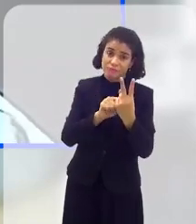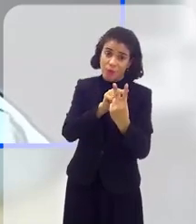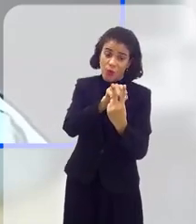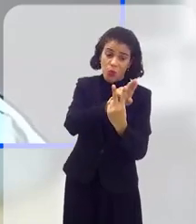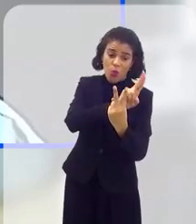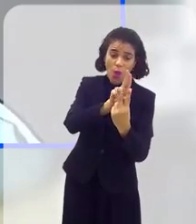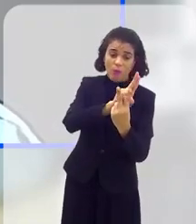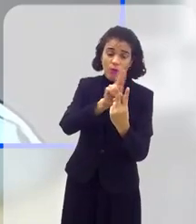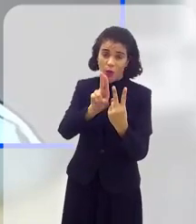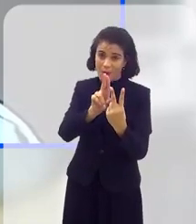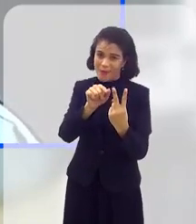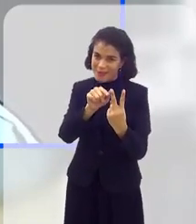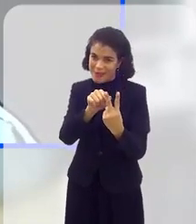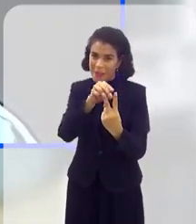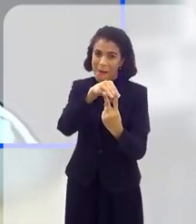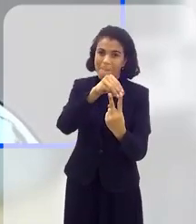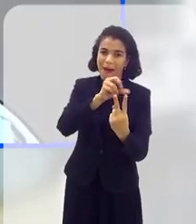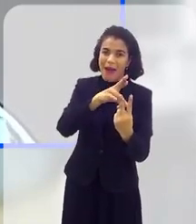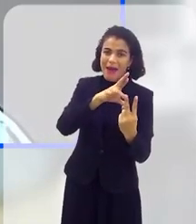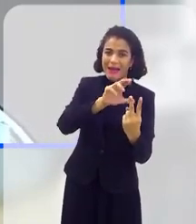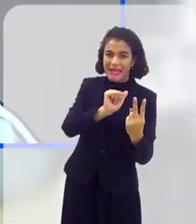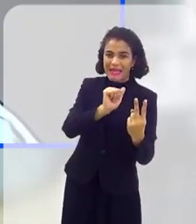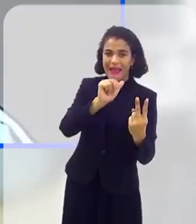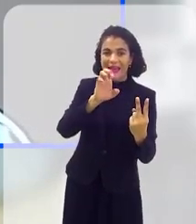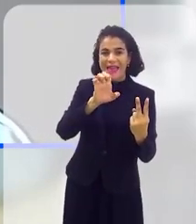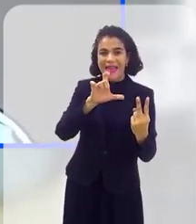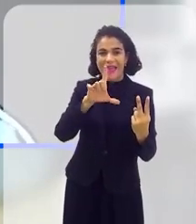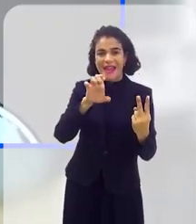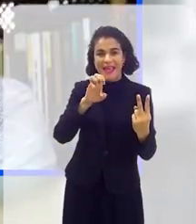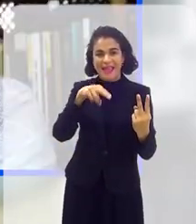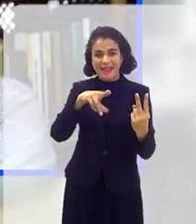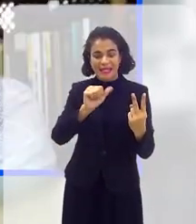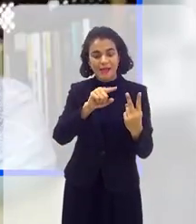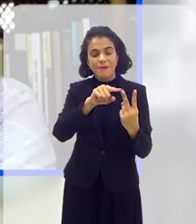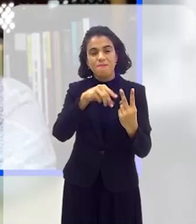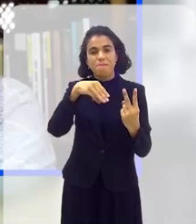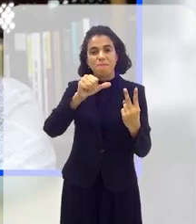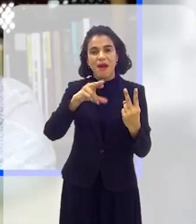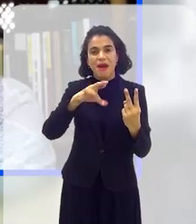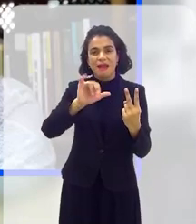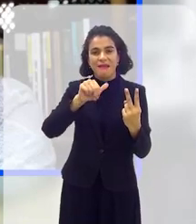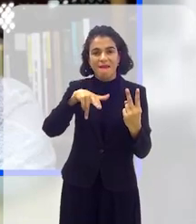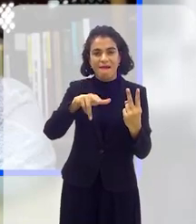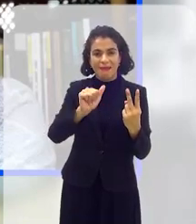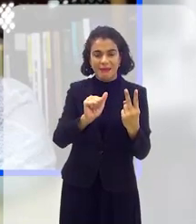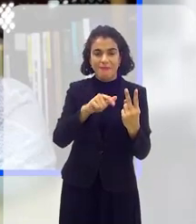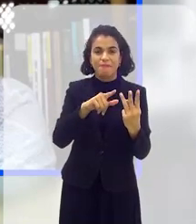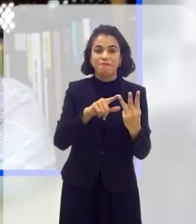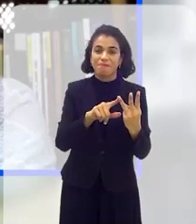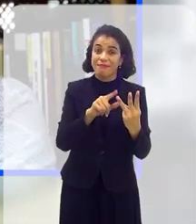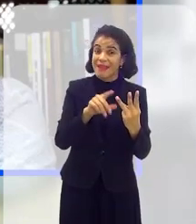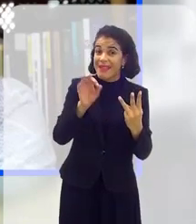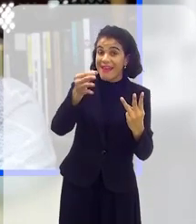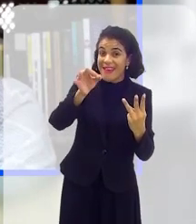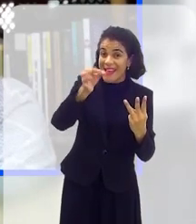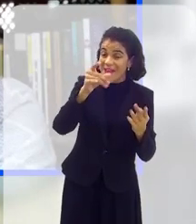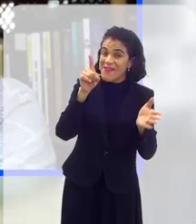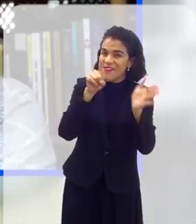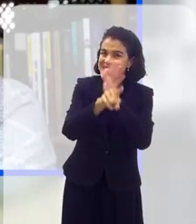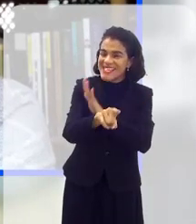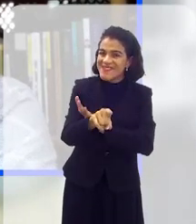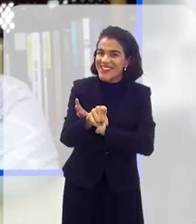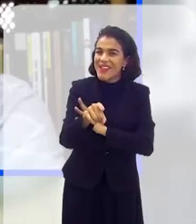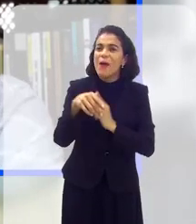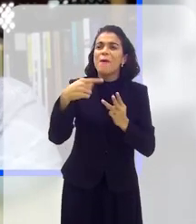duas, a professora e a aluna, Maria Helena e Mariana. E por que Marés? Que é uma Eu ia te fazer exatamente